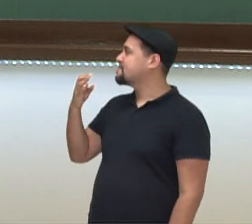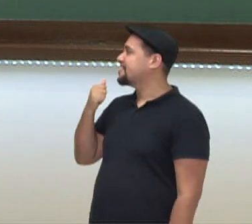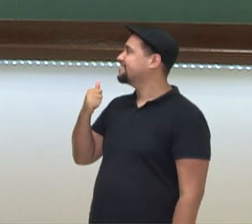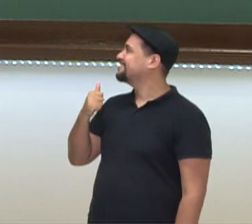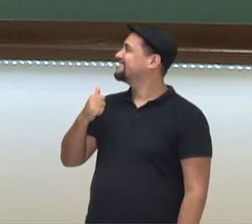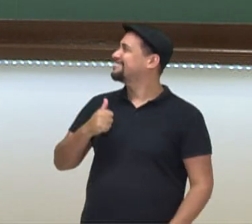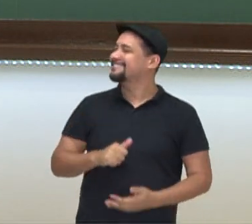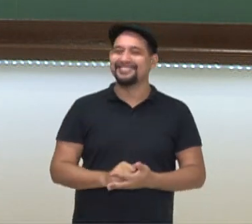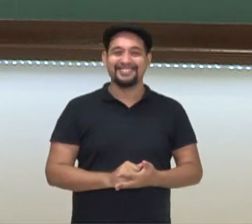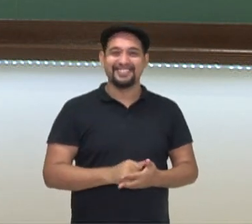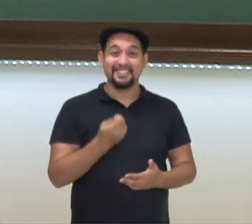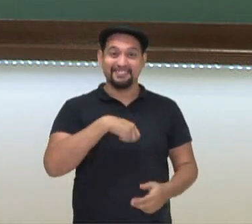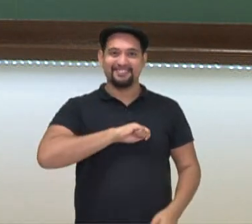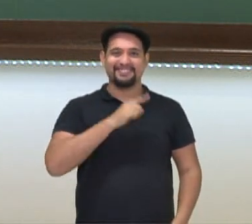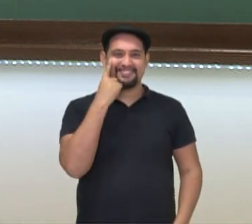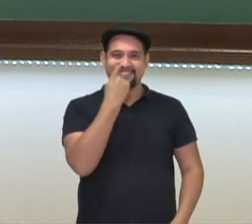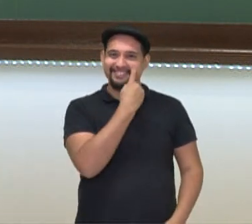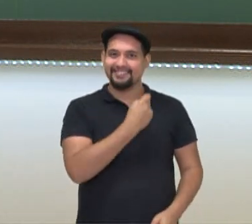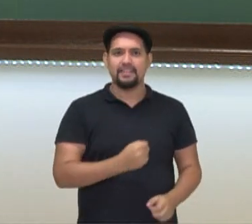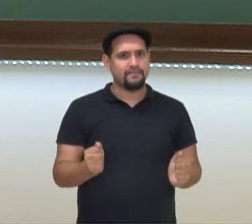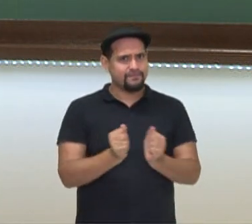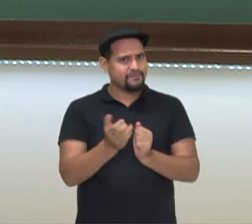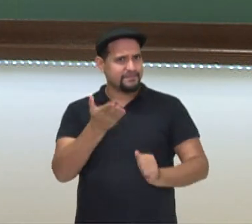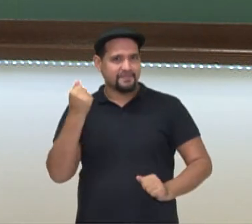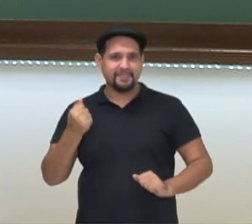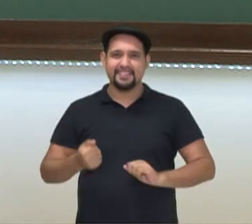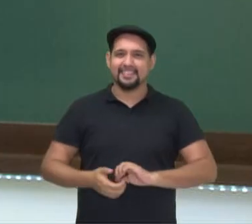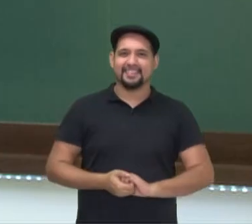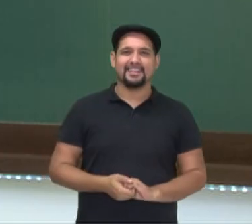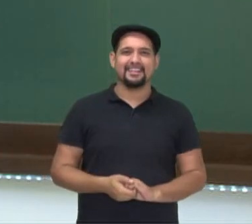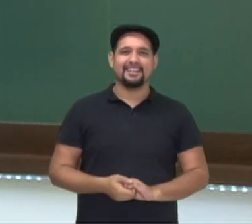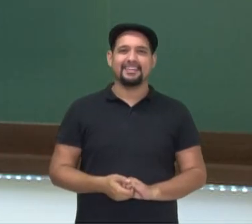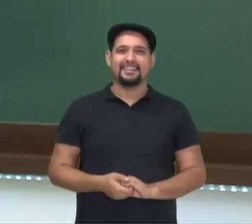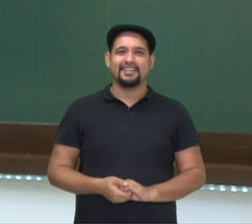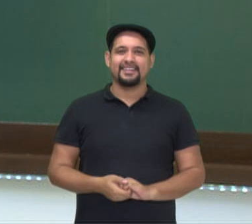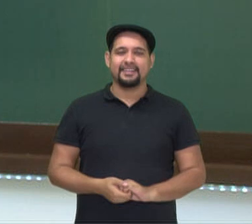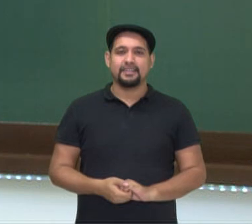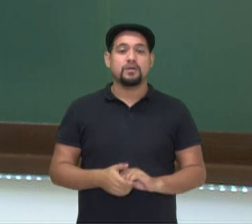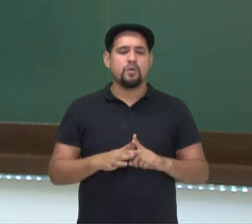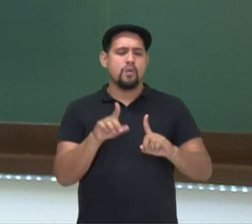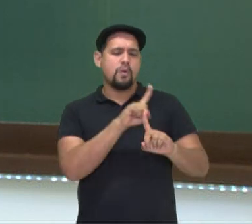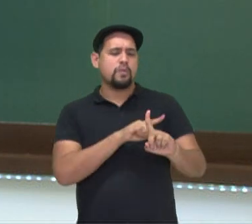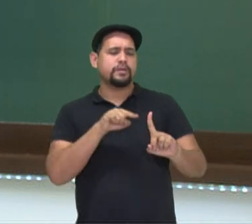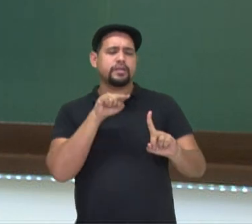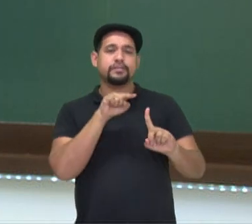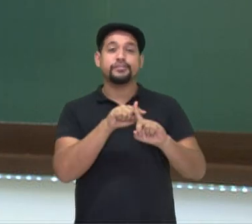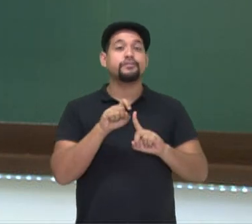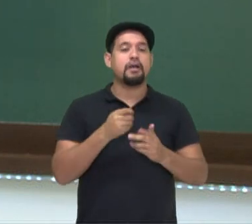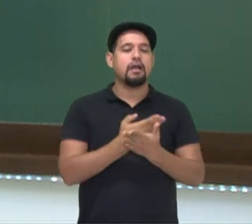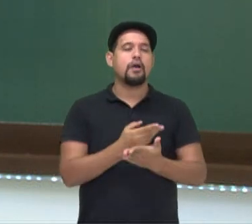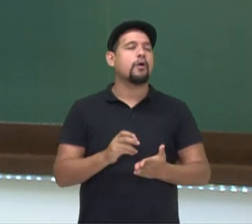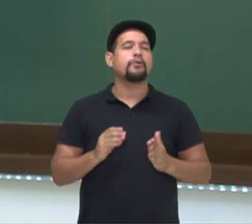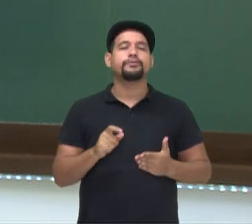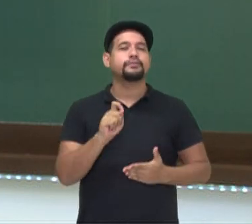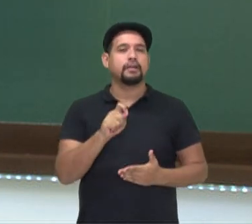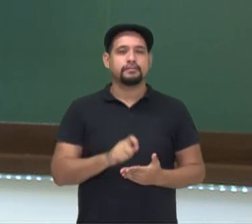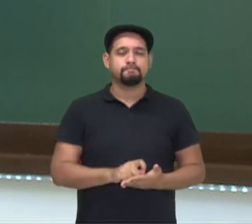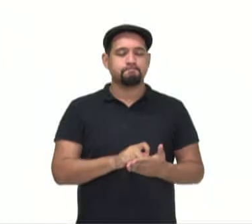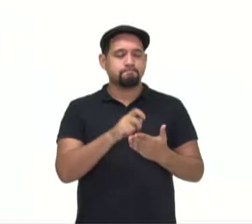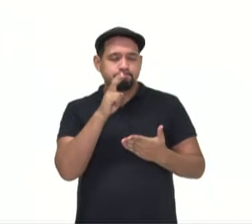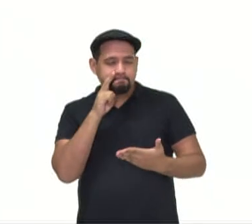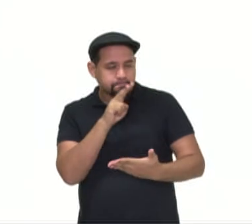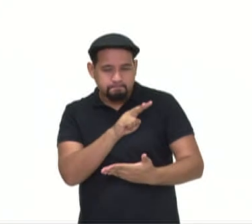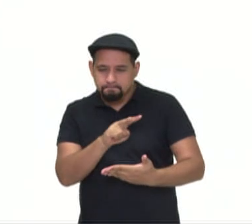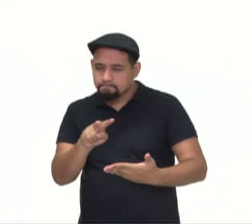com a gente. Vamos juntos! Então, os objetivos da nossa aula hoje: apreciar